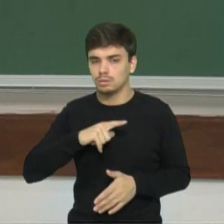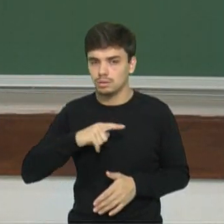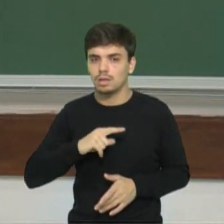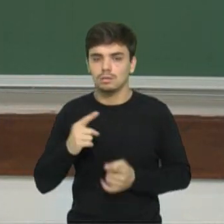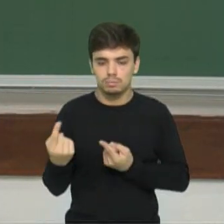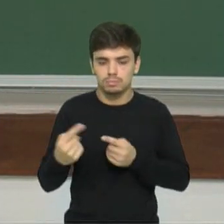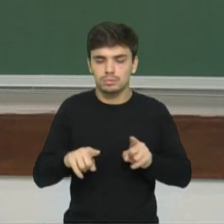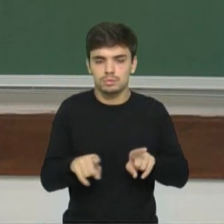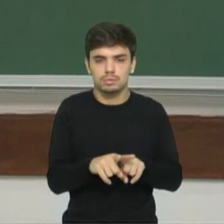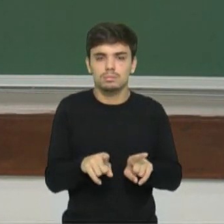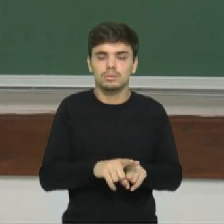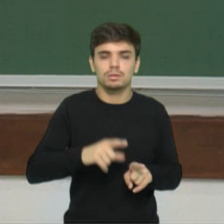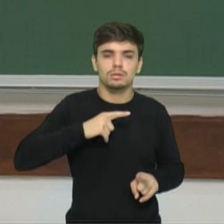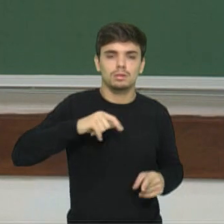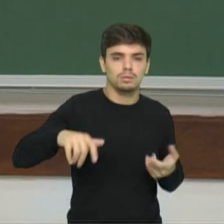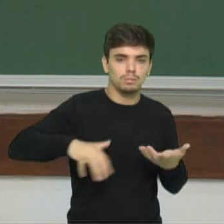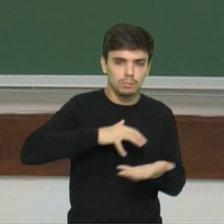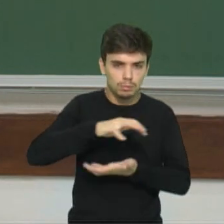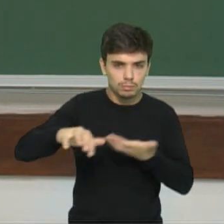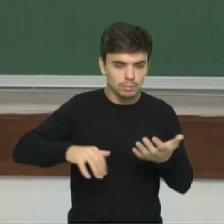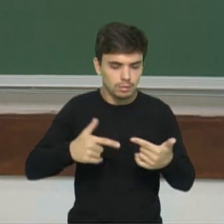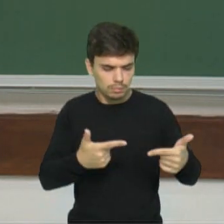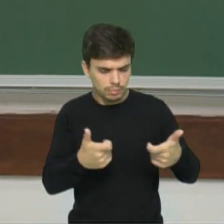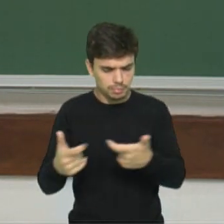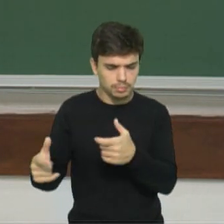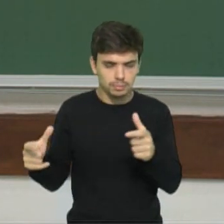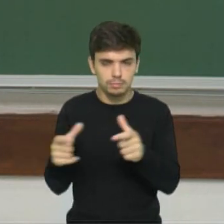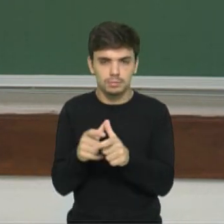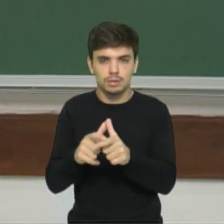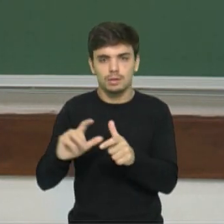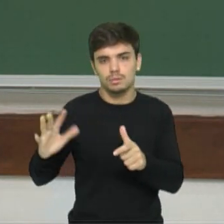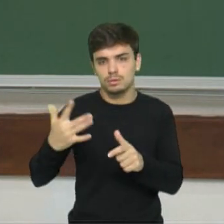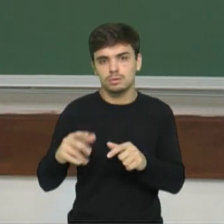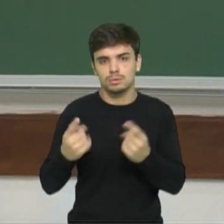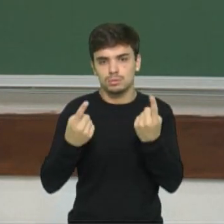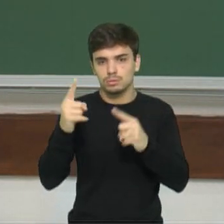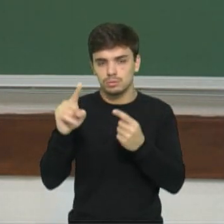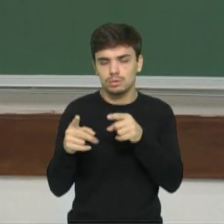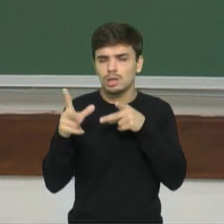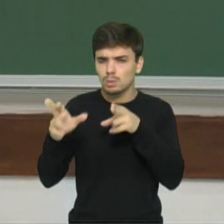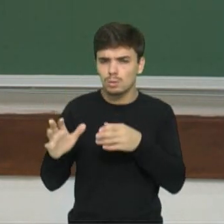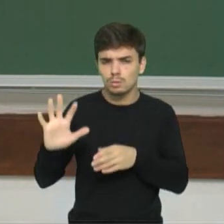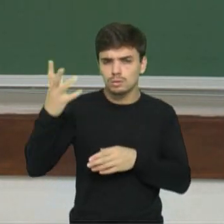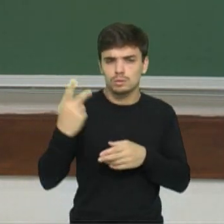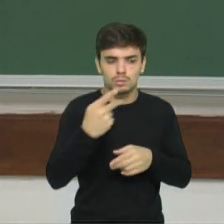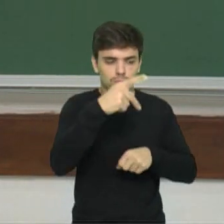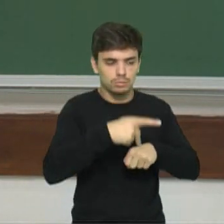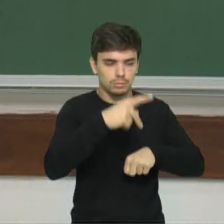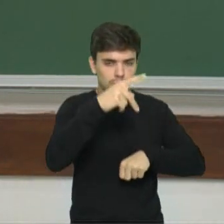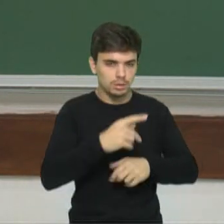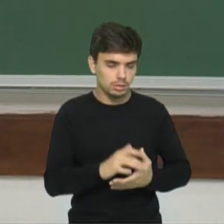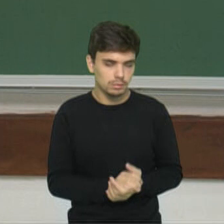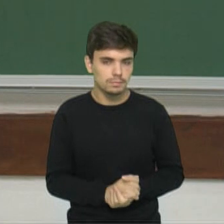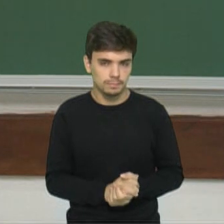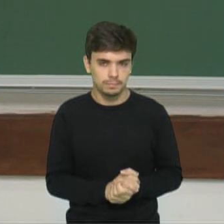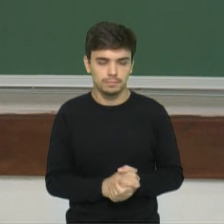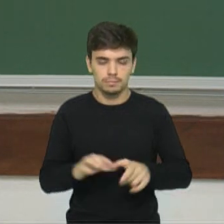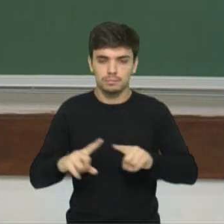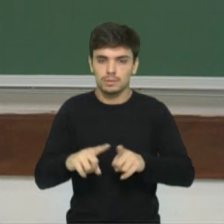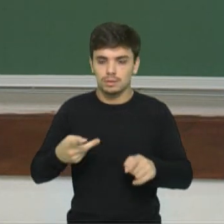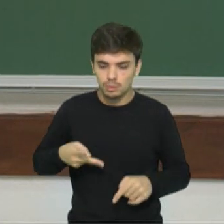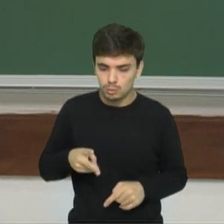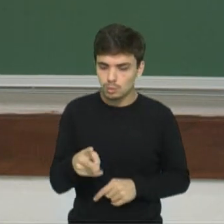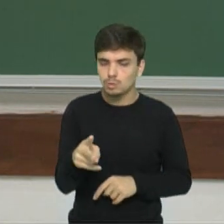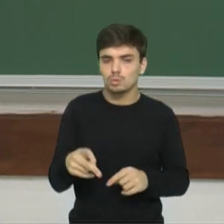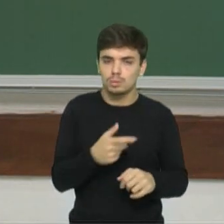os movimentos de guerrilha acontecendo no Chile também, assim como aconteceu em outros países aqui da América, e ele se mantém no